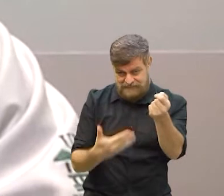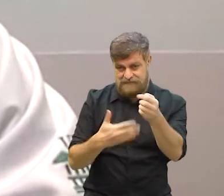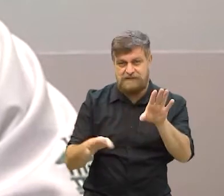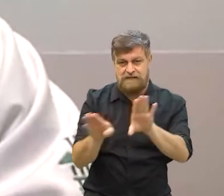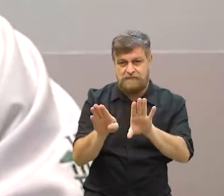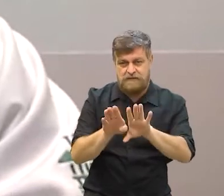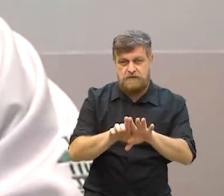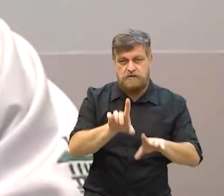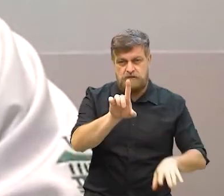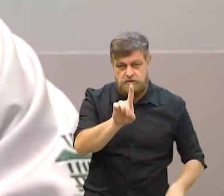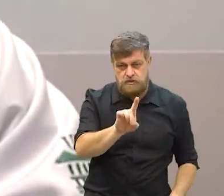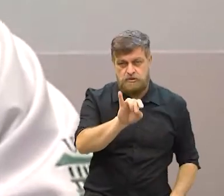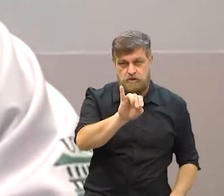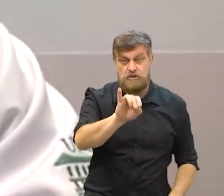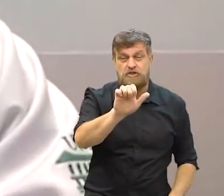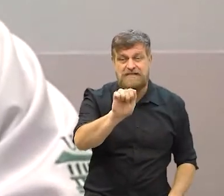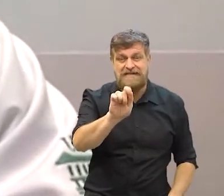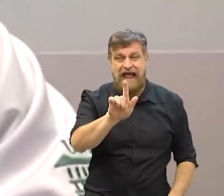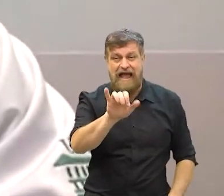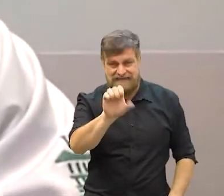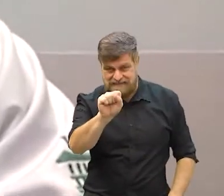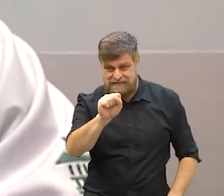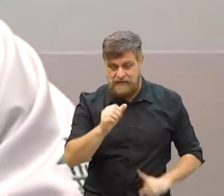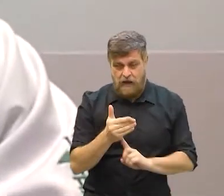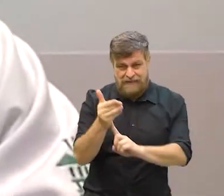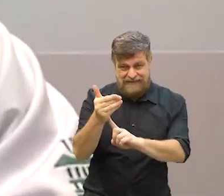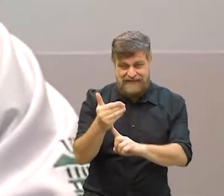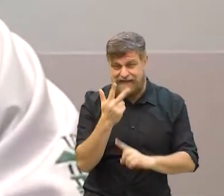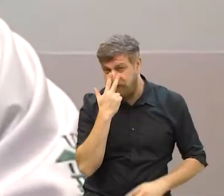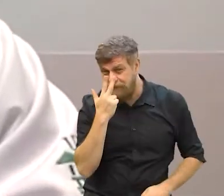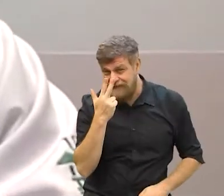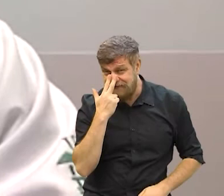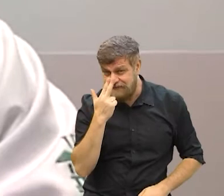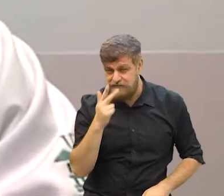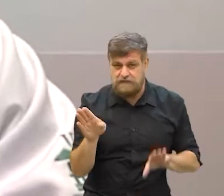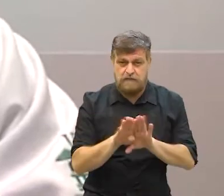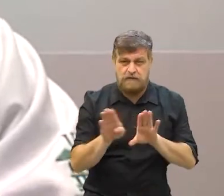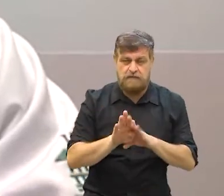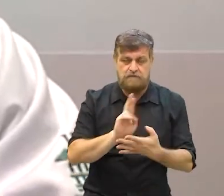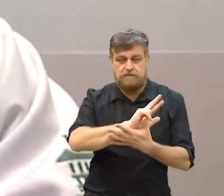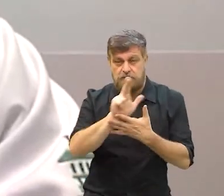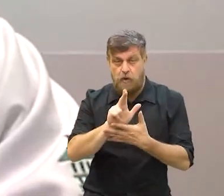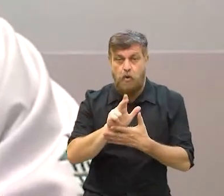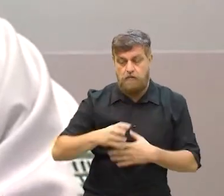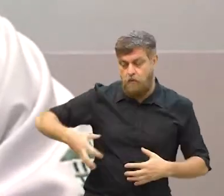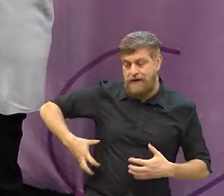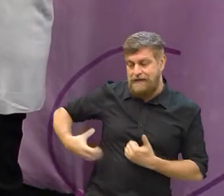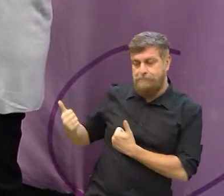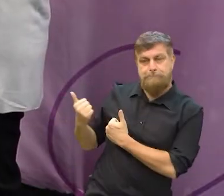a diálise peritoneal, que é uma técnica parecida com a hemodiálise, é diferente, mas é parecida, ou o transplante